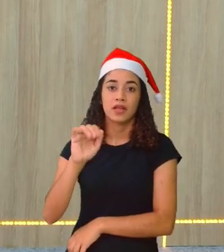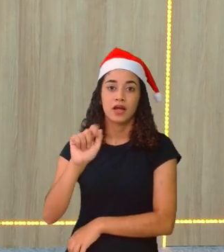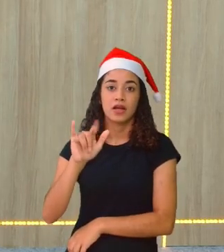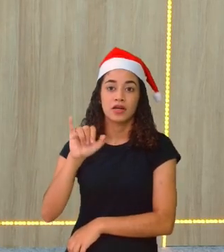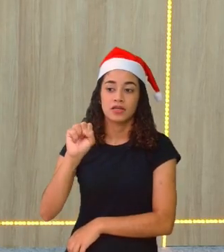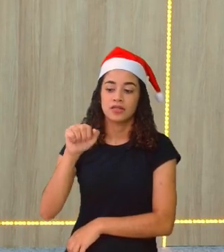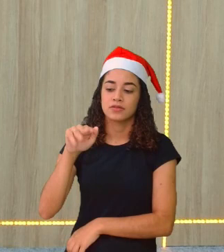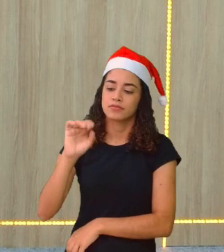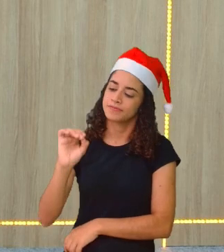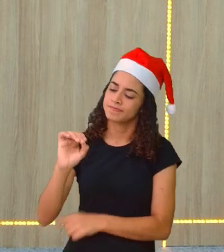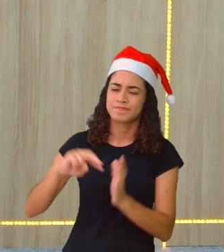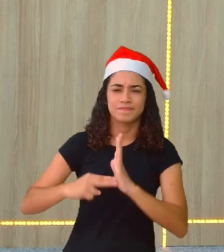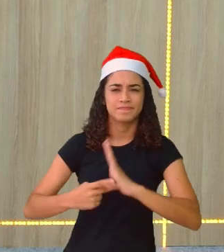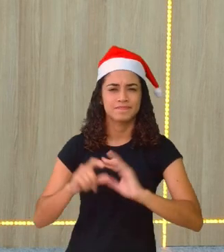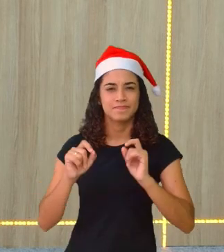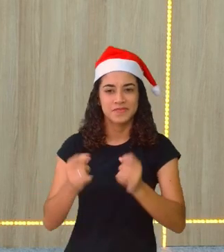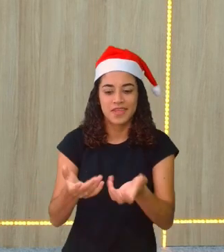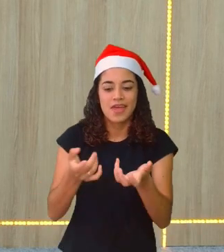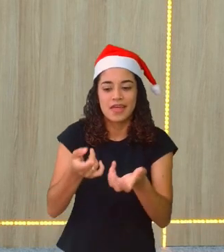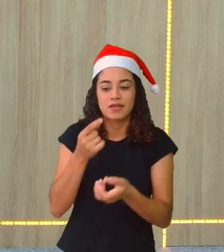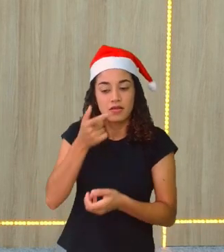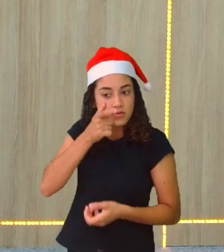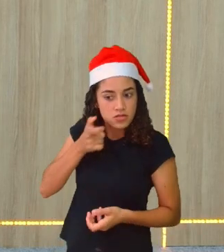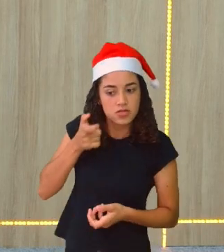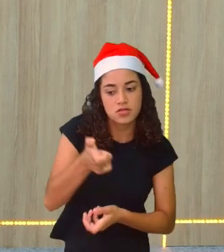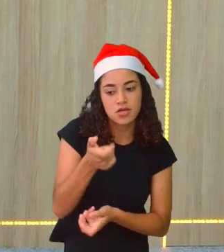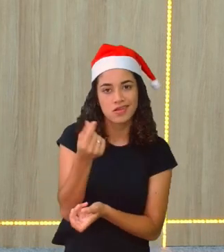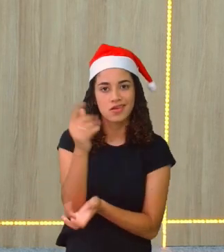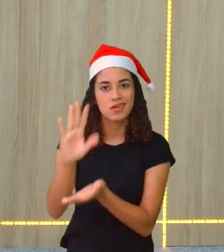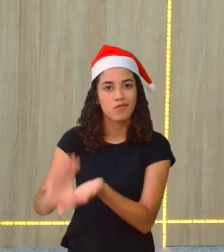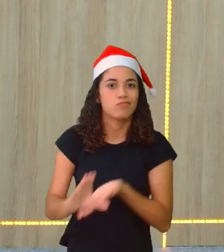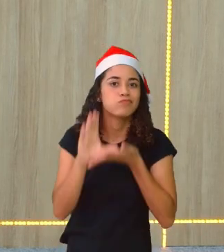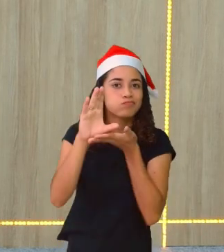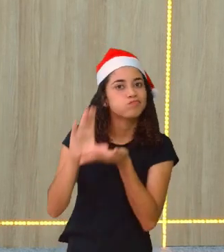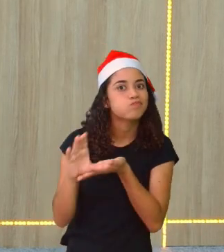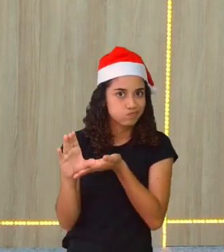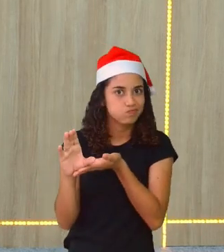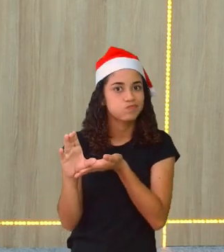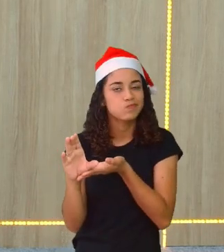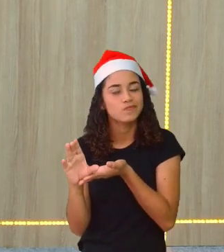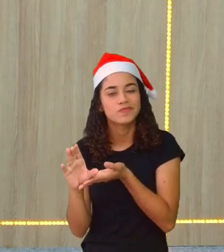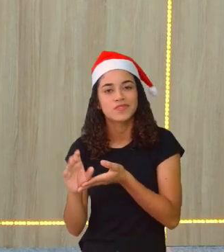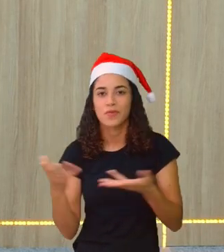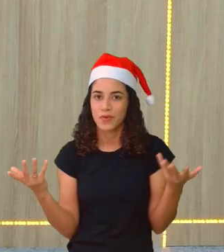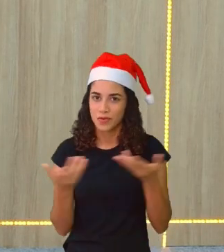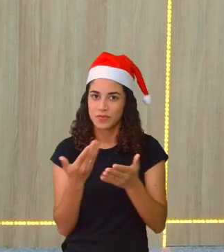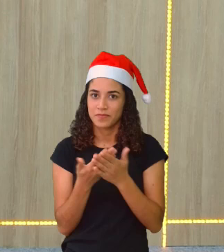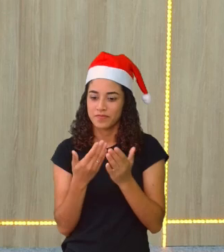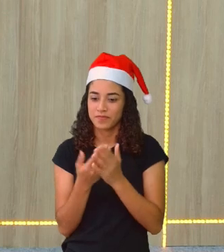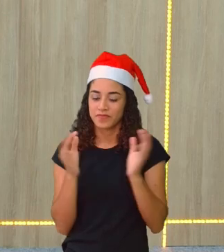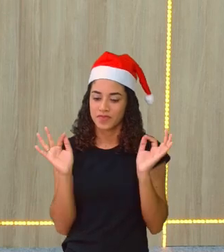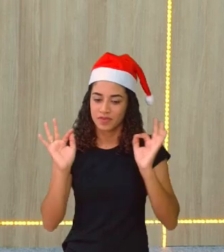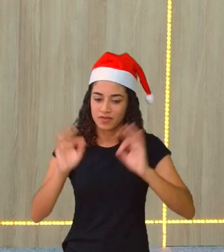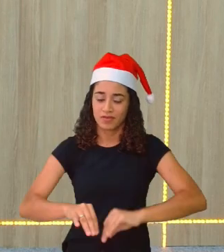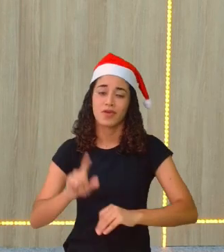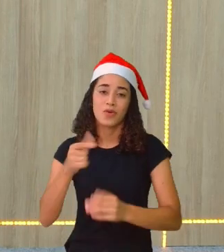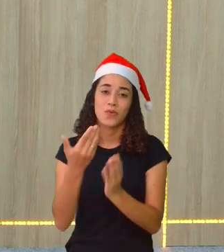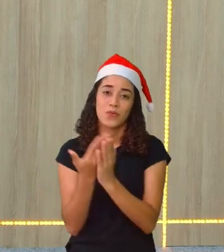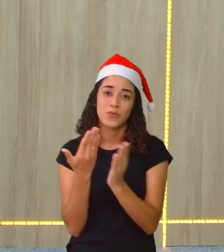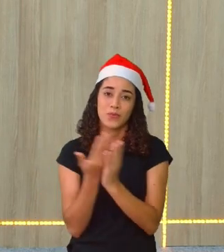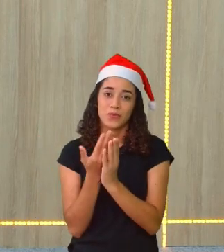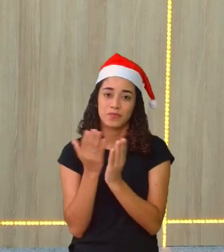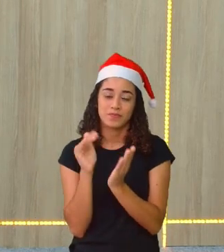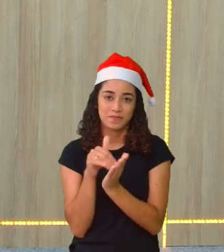em cima dessas festas, né? Então isso traz a gente aí para a gente ir concluindo a nossa aula, né, nossa última aula, para